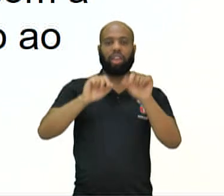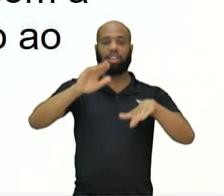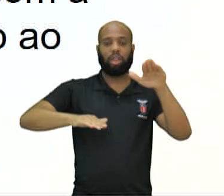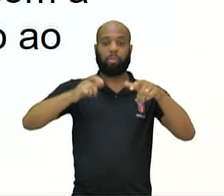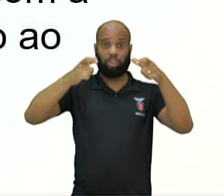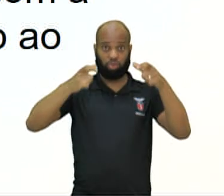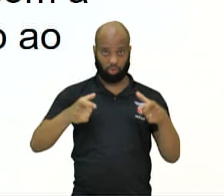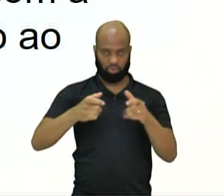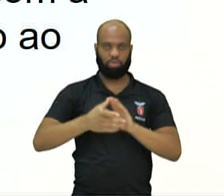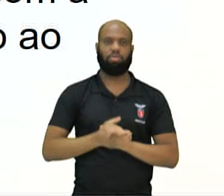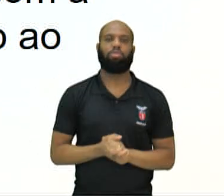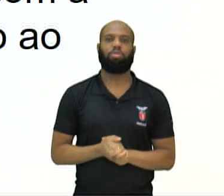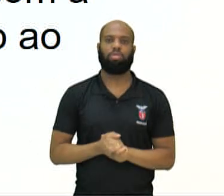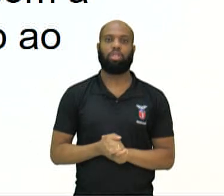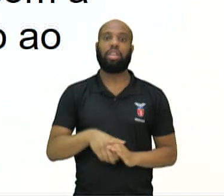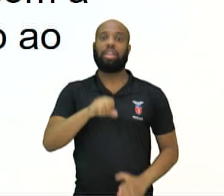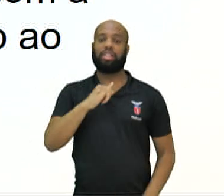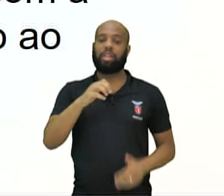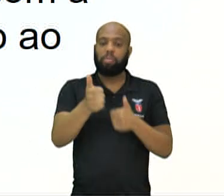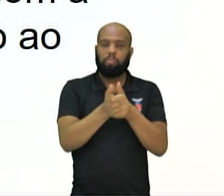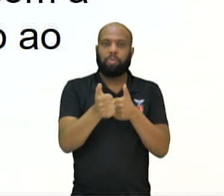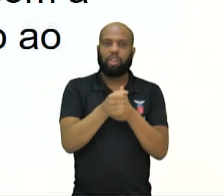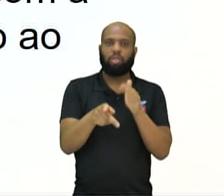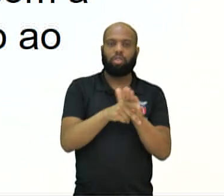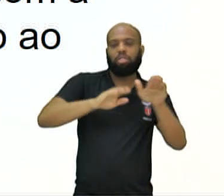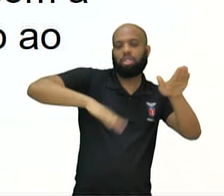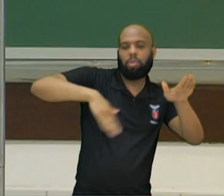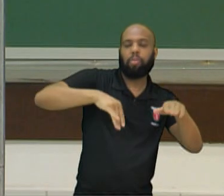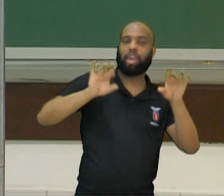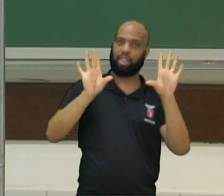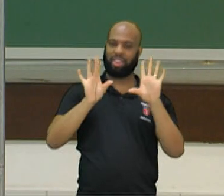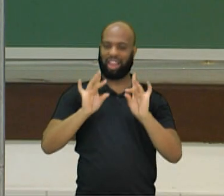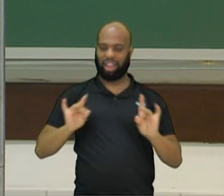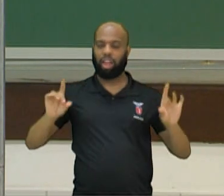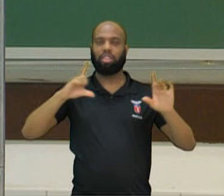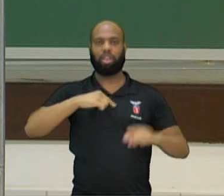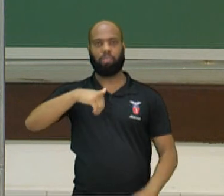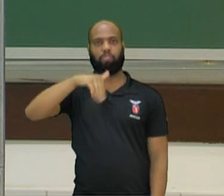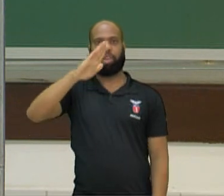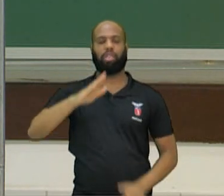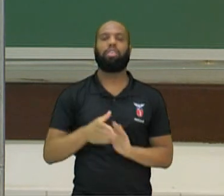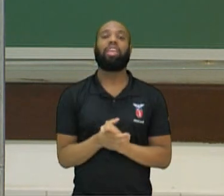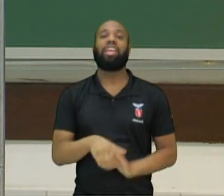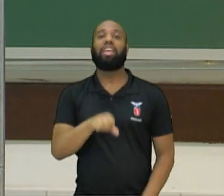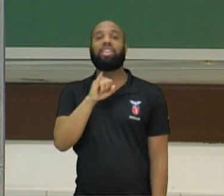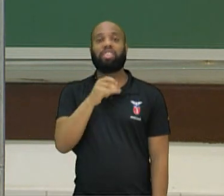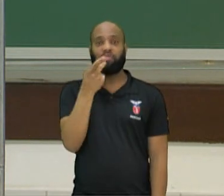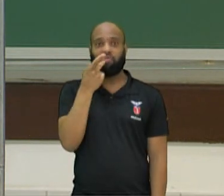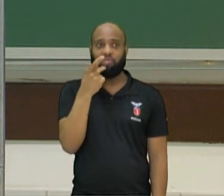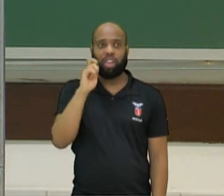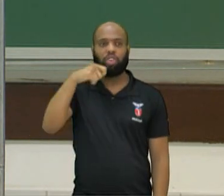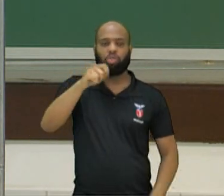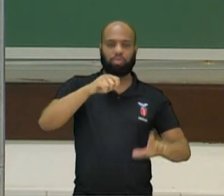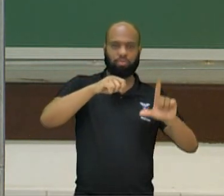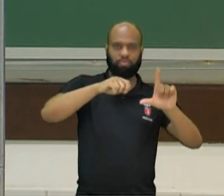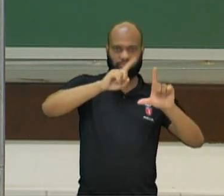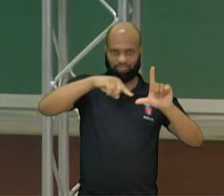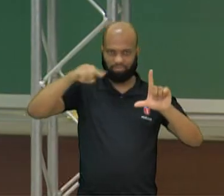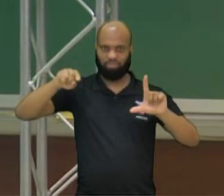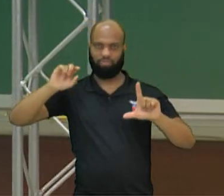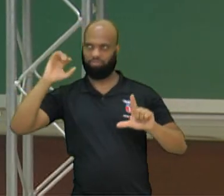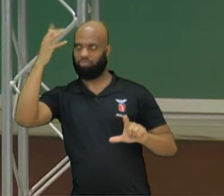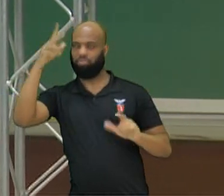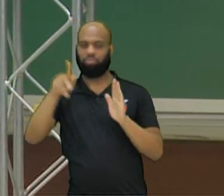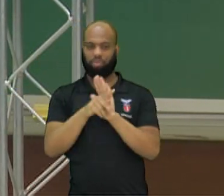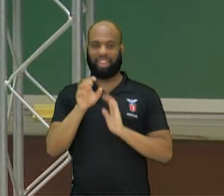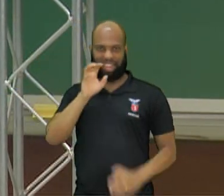sua localização. Quanto mais próximo ao litoral, mais úmido. Quando nós falamos, então, do clima